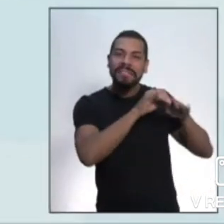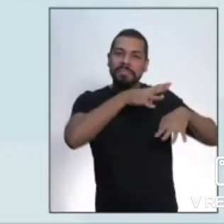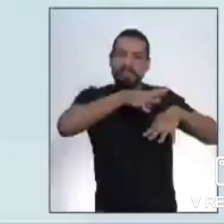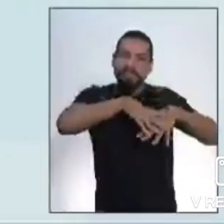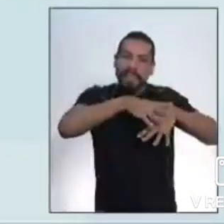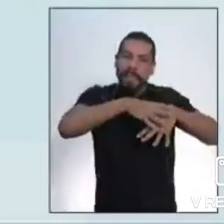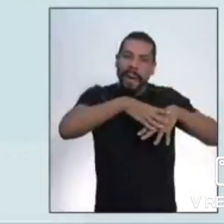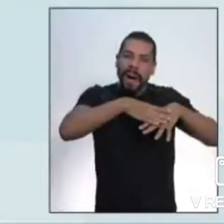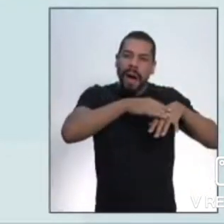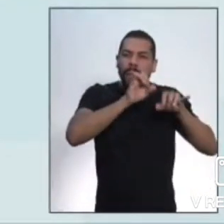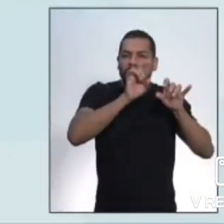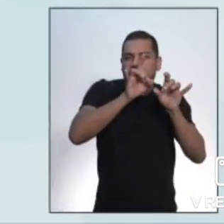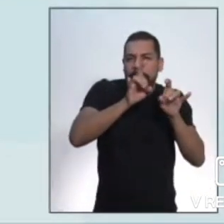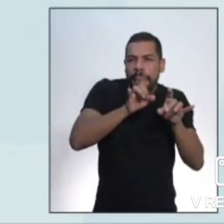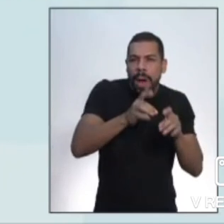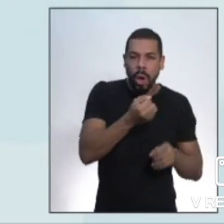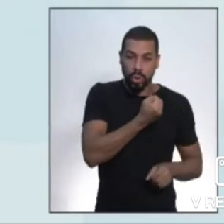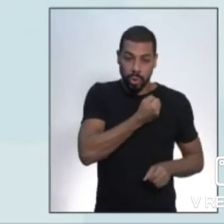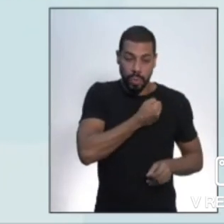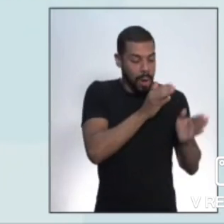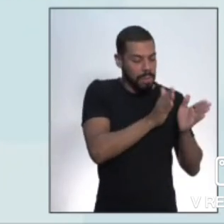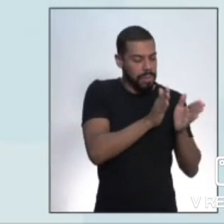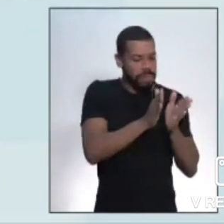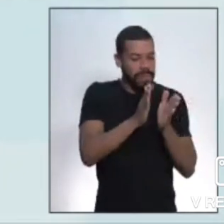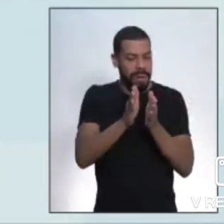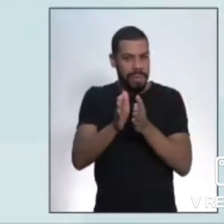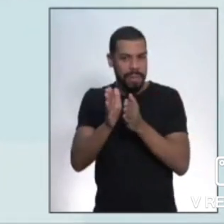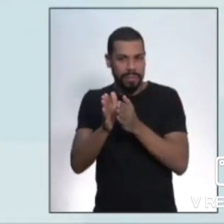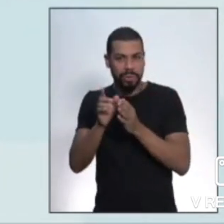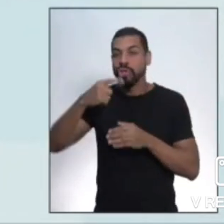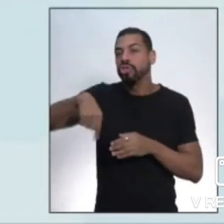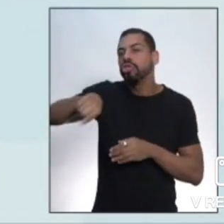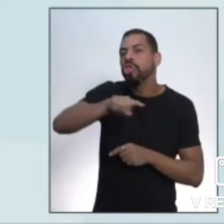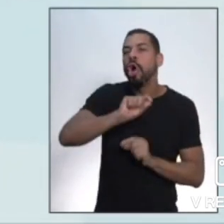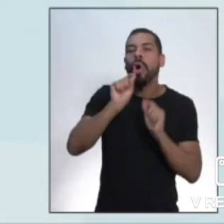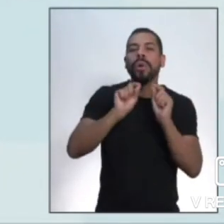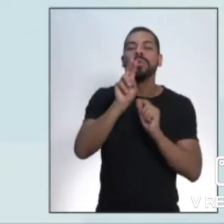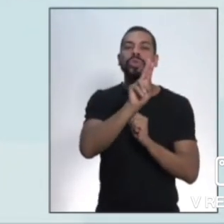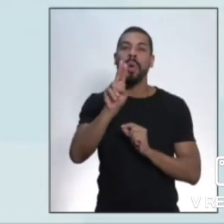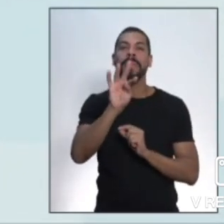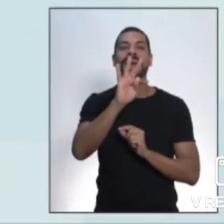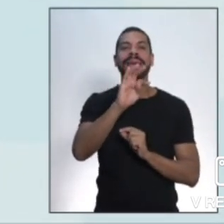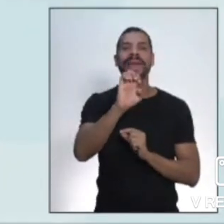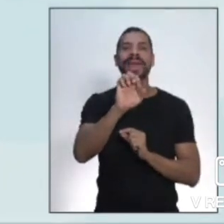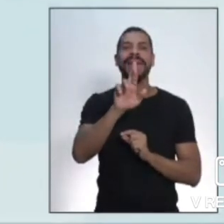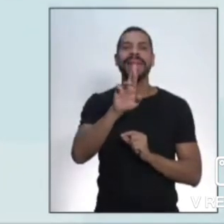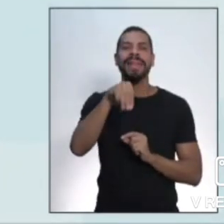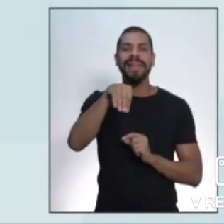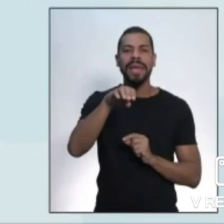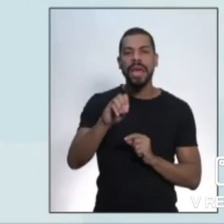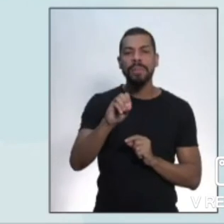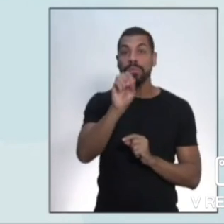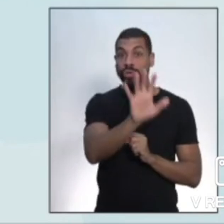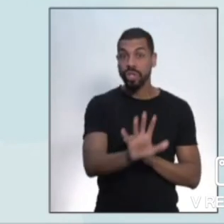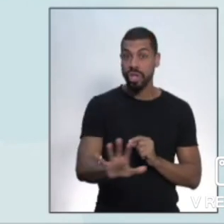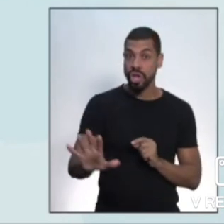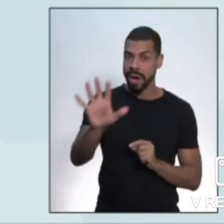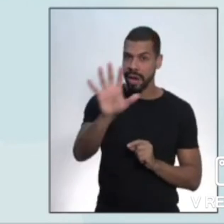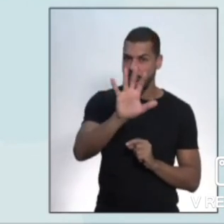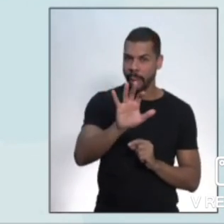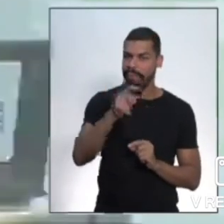permite determinar os termos de uma sequência, nós chamamos ele de termo geral, que é o AN, que é o que a gente